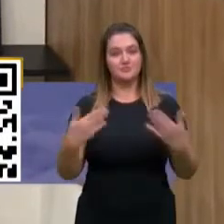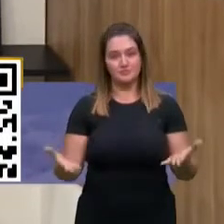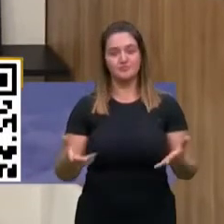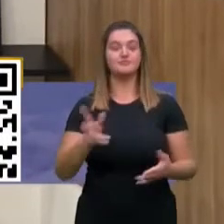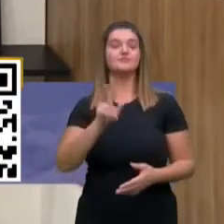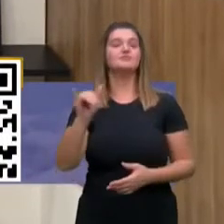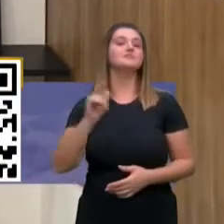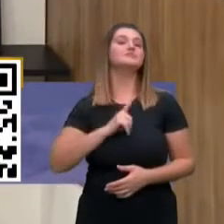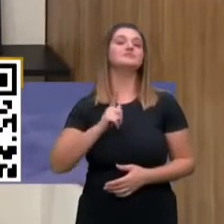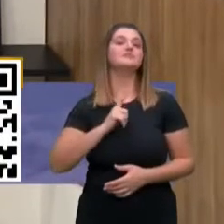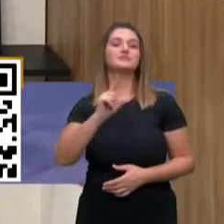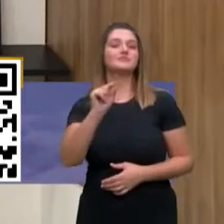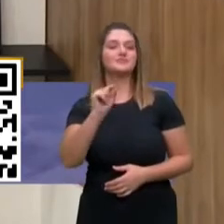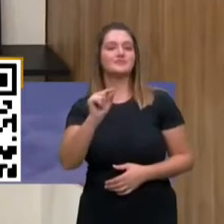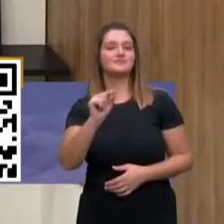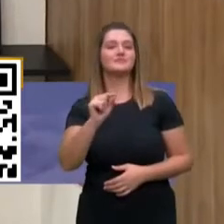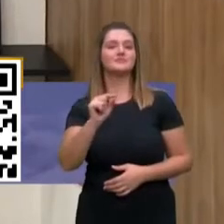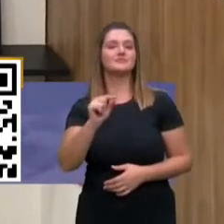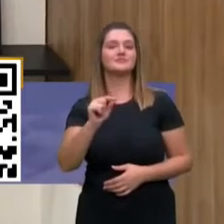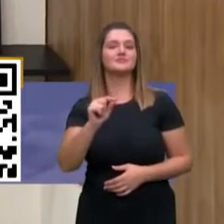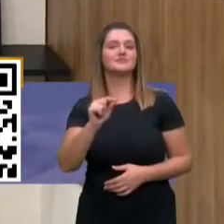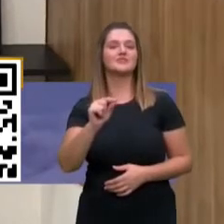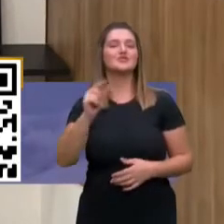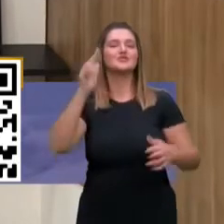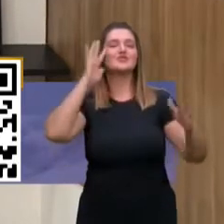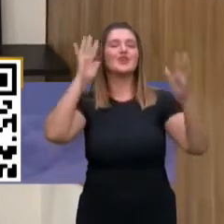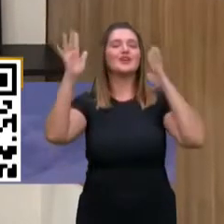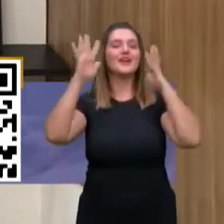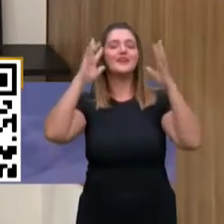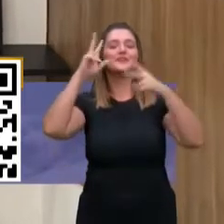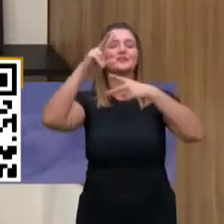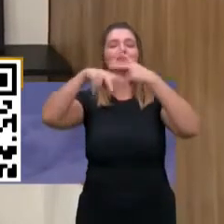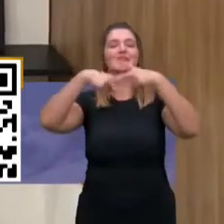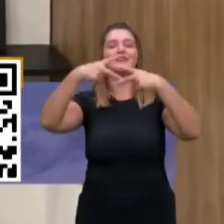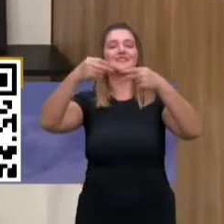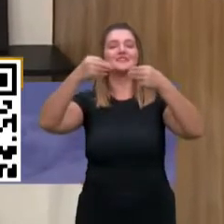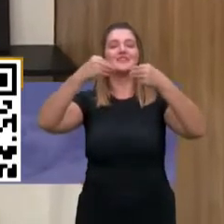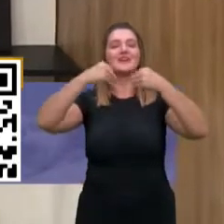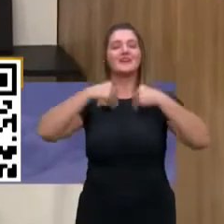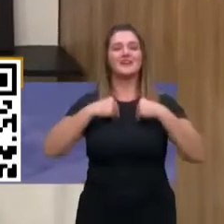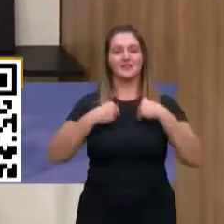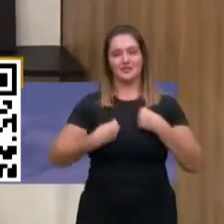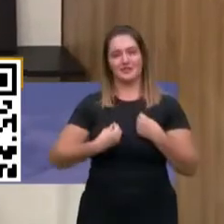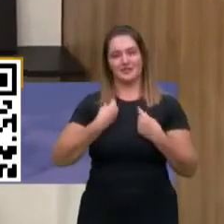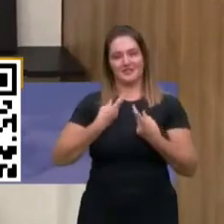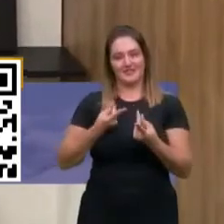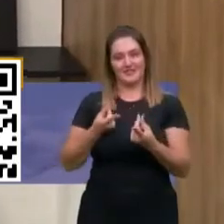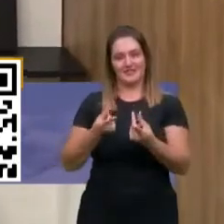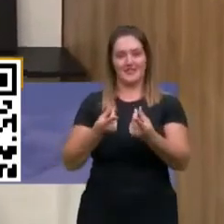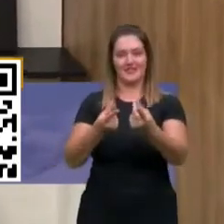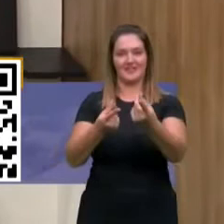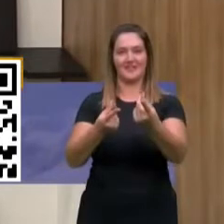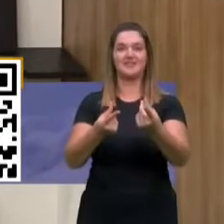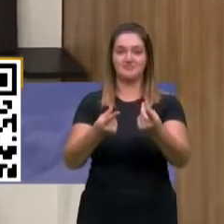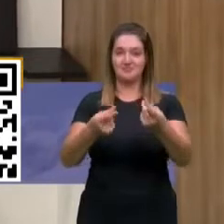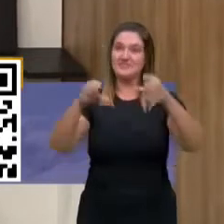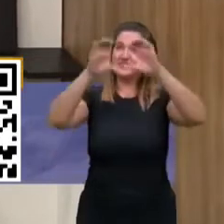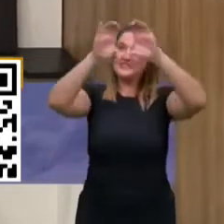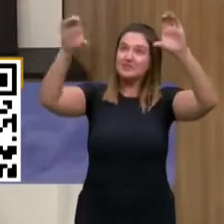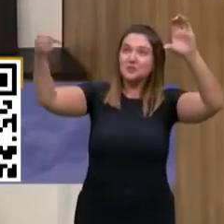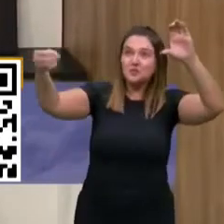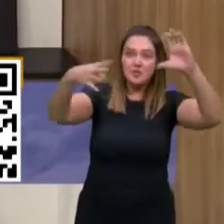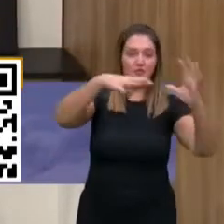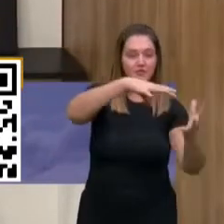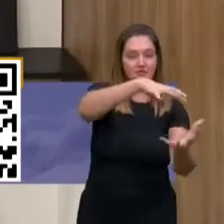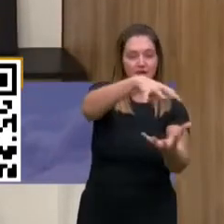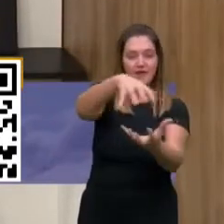aí vamos ter, finalmente, o tão sonhado prêmio, a tão sonhada vida eterna, um novo céu e